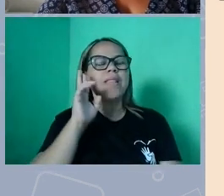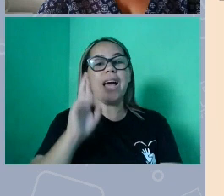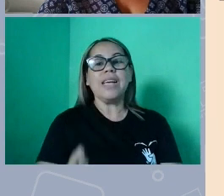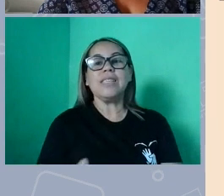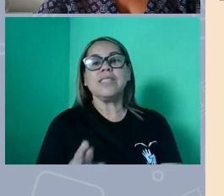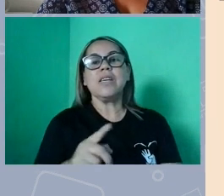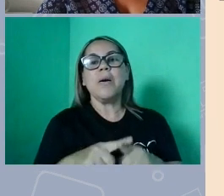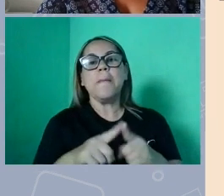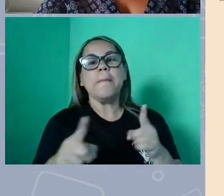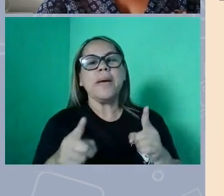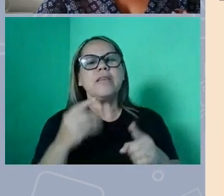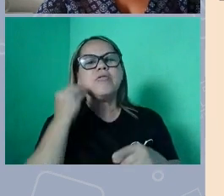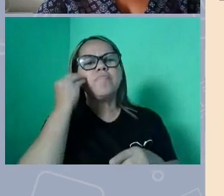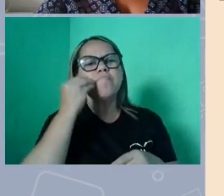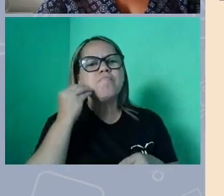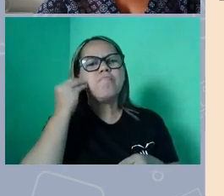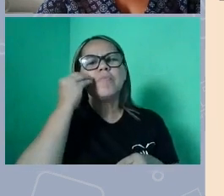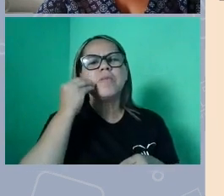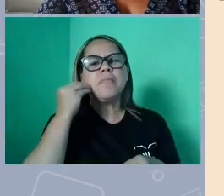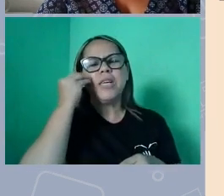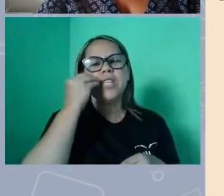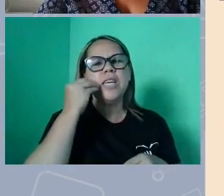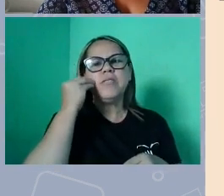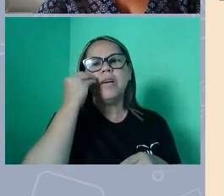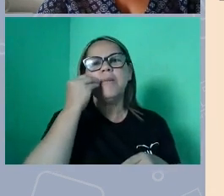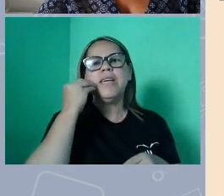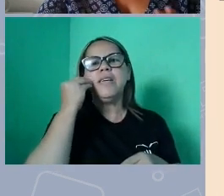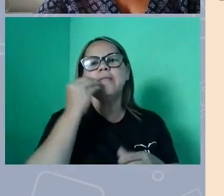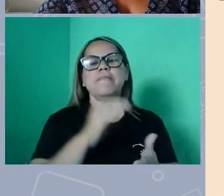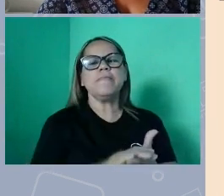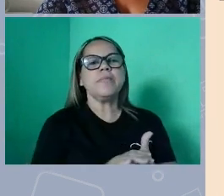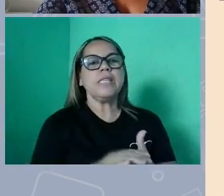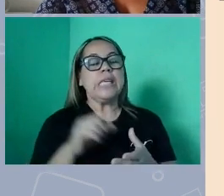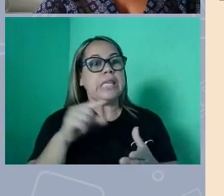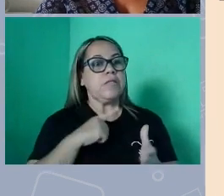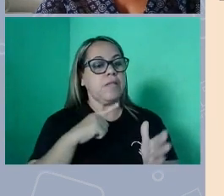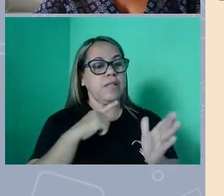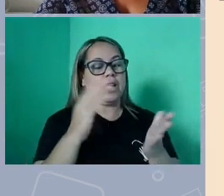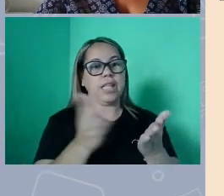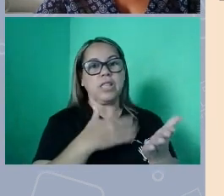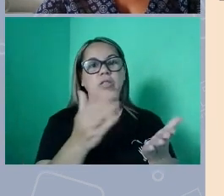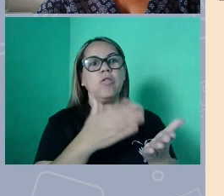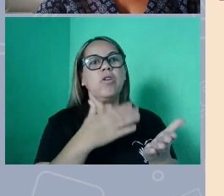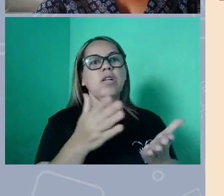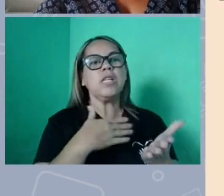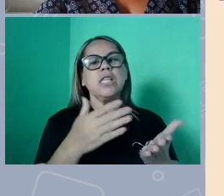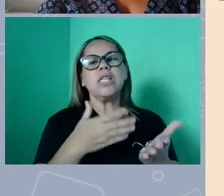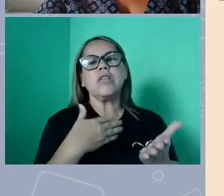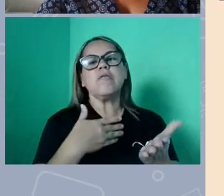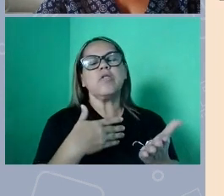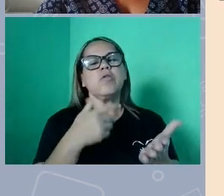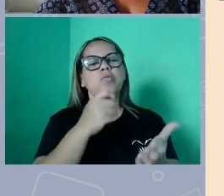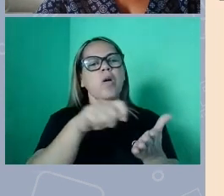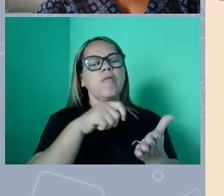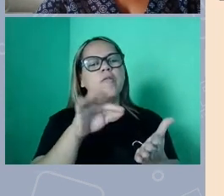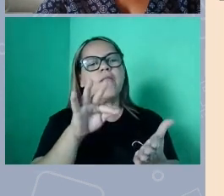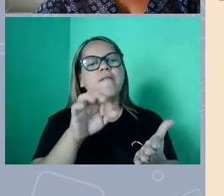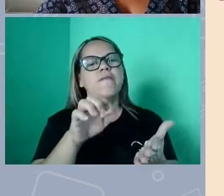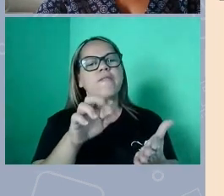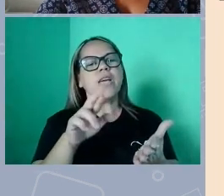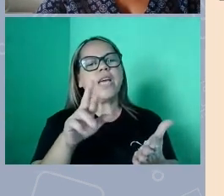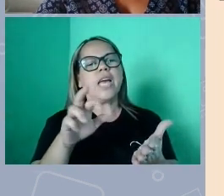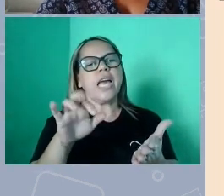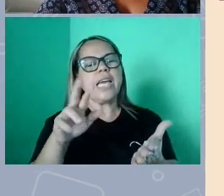experimentação esse trecho é retirado de um livro de Ferreira e é intitulado a